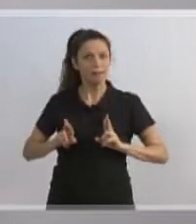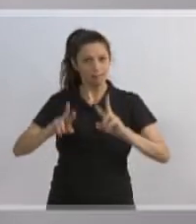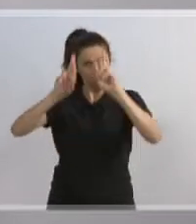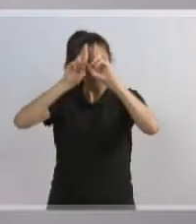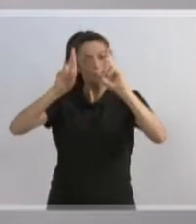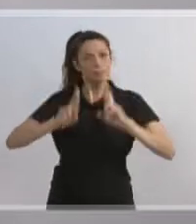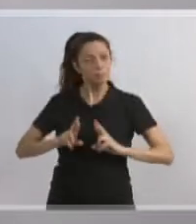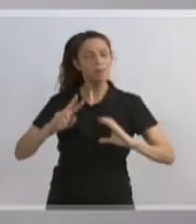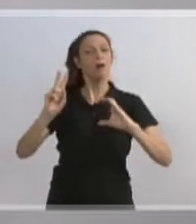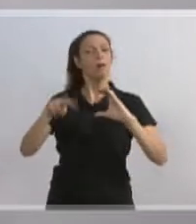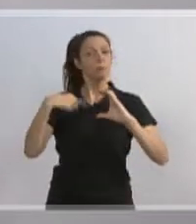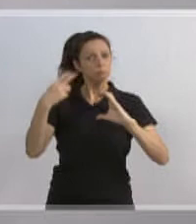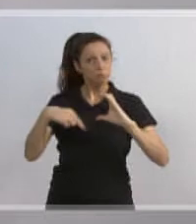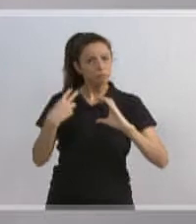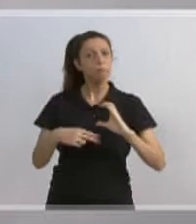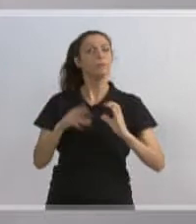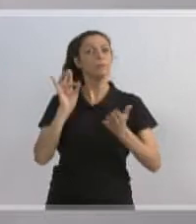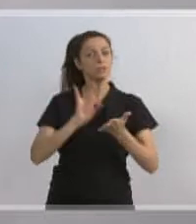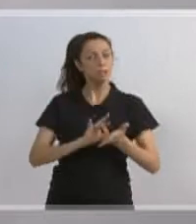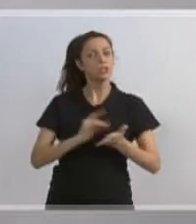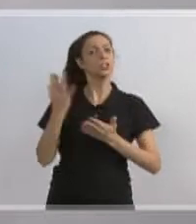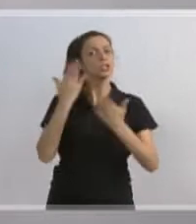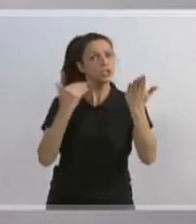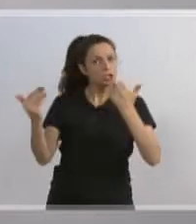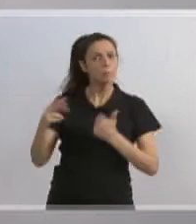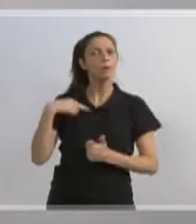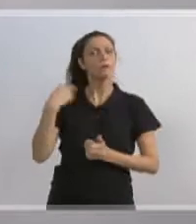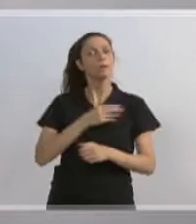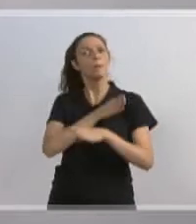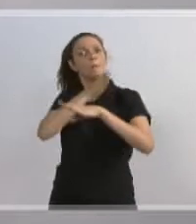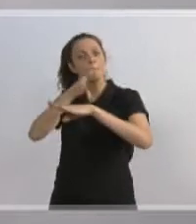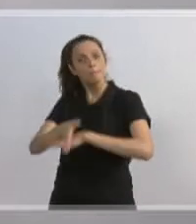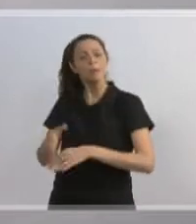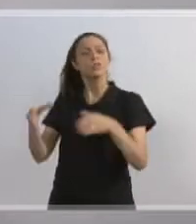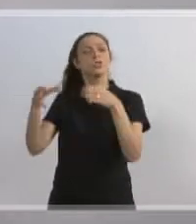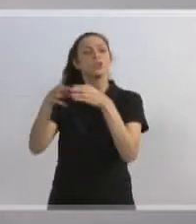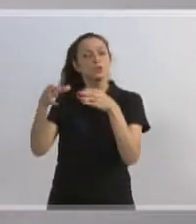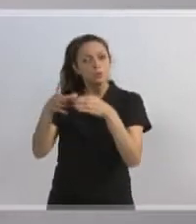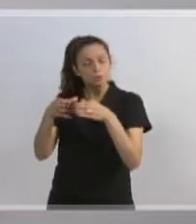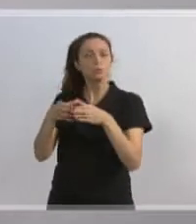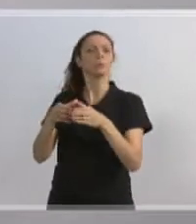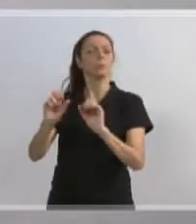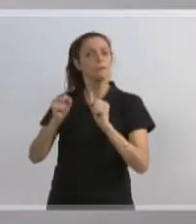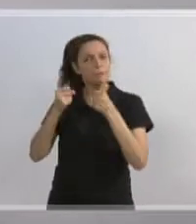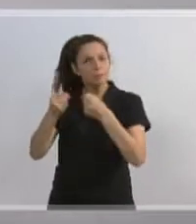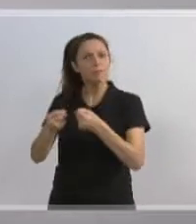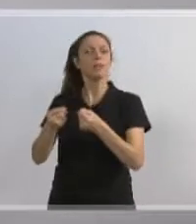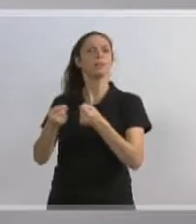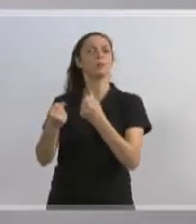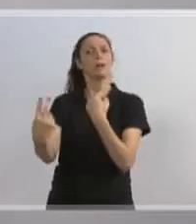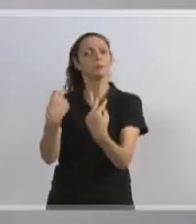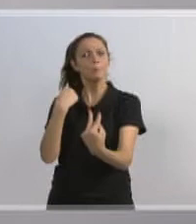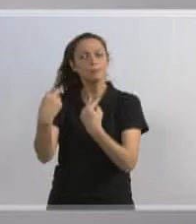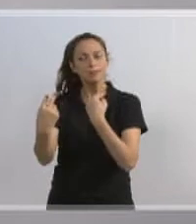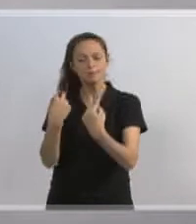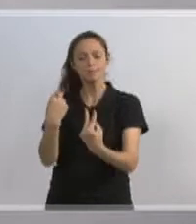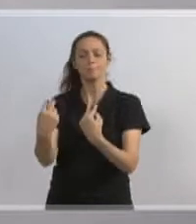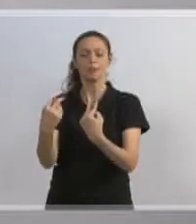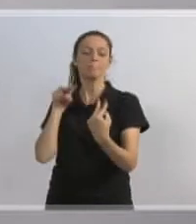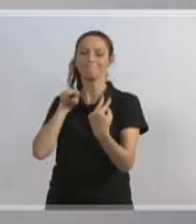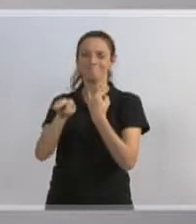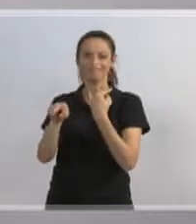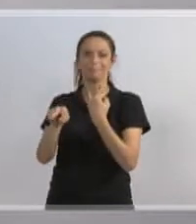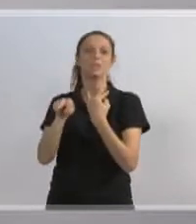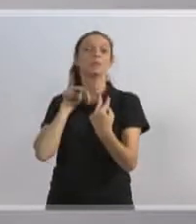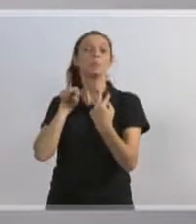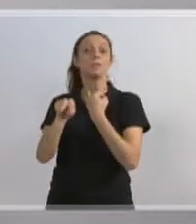as caras, e vamos também pegar vereadores dessa casa para também estar representando essa causa, que é uma causa nobre, que não é só de duas classes, é de toda